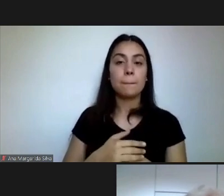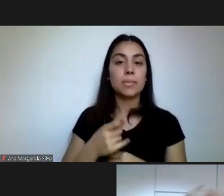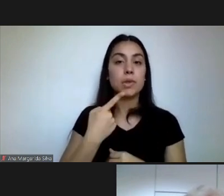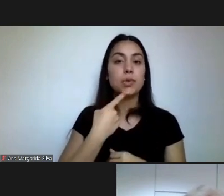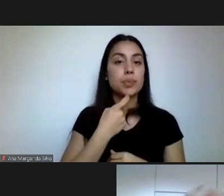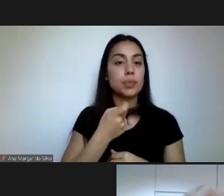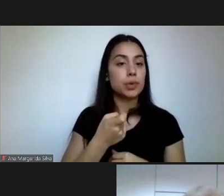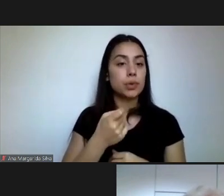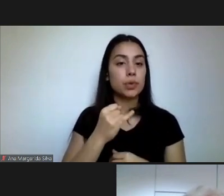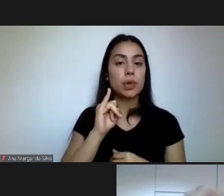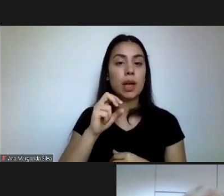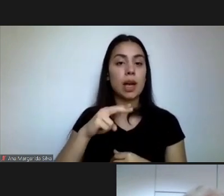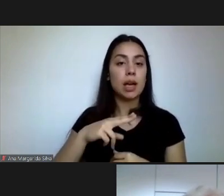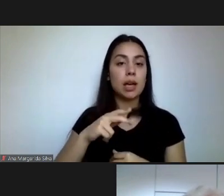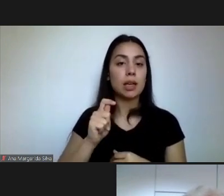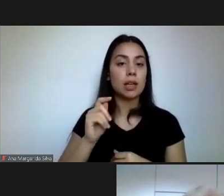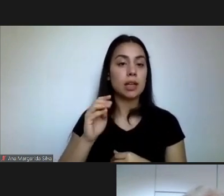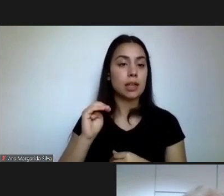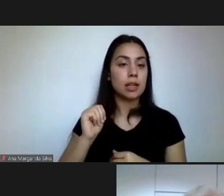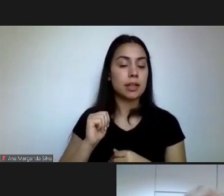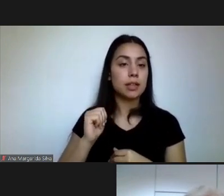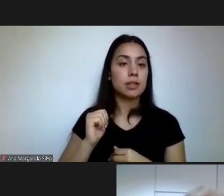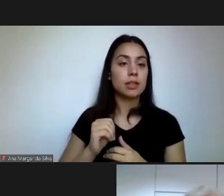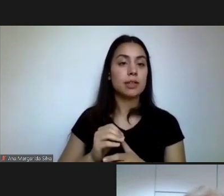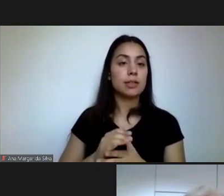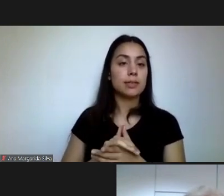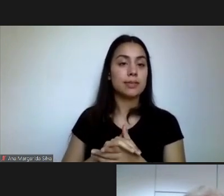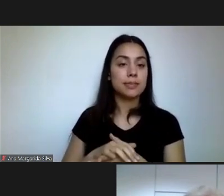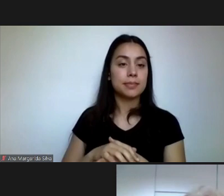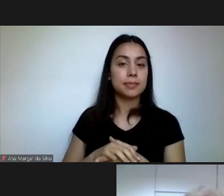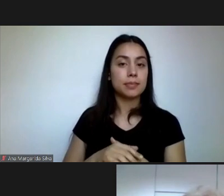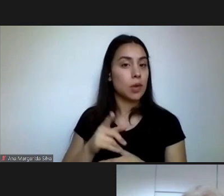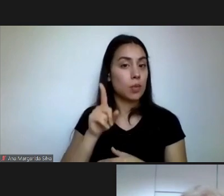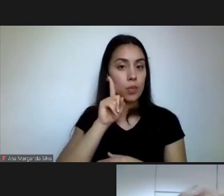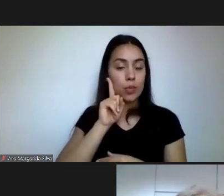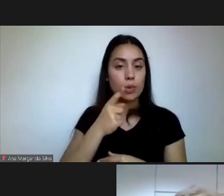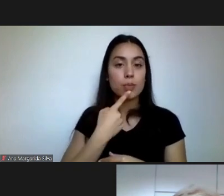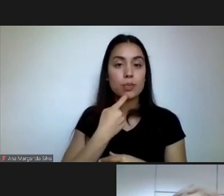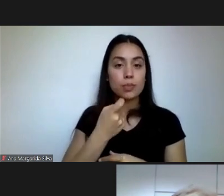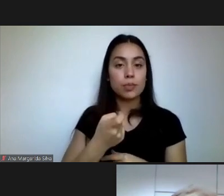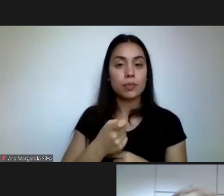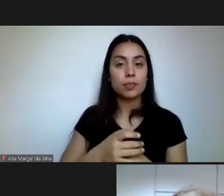pergunta à Inês, que ficou aqui, que me parece importante. Só dizer que